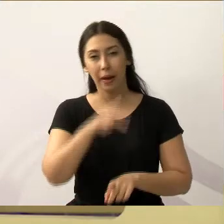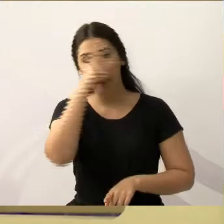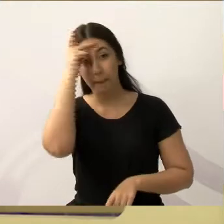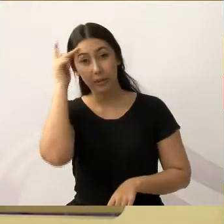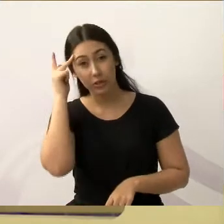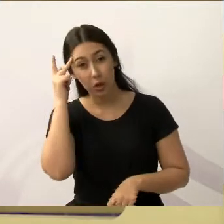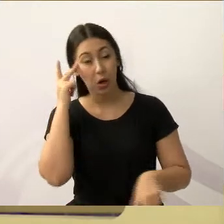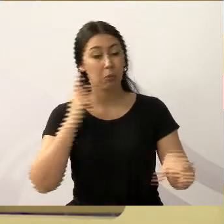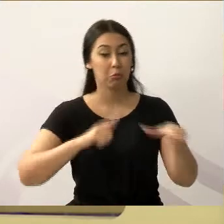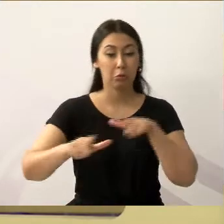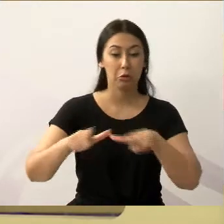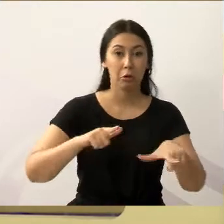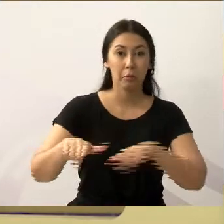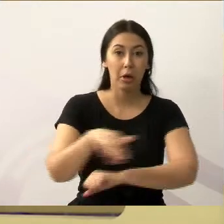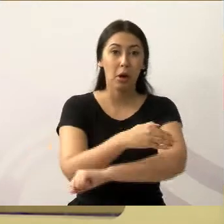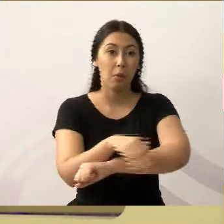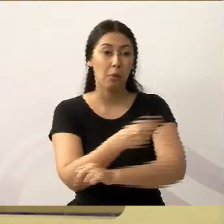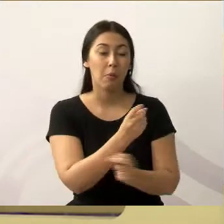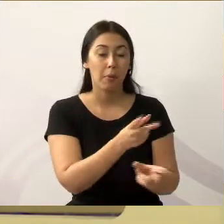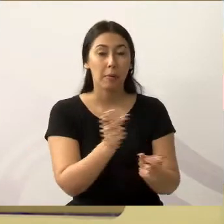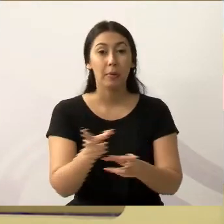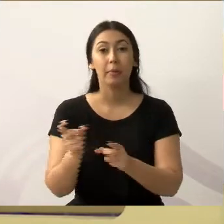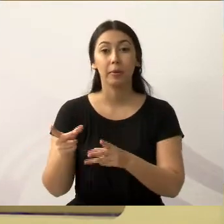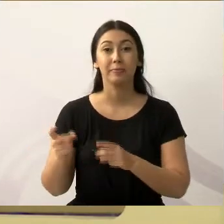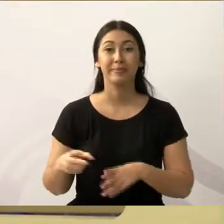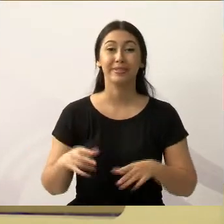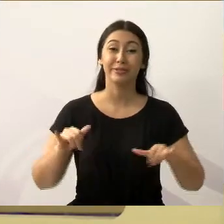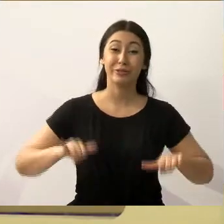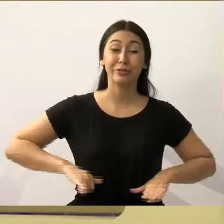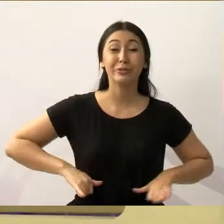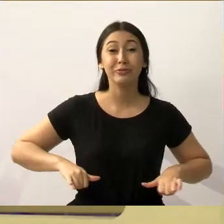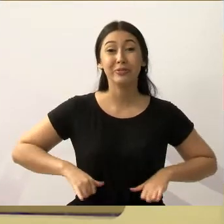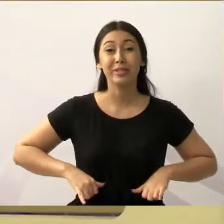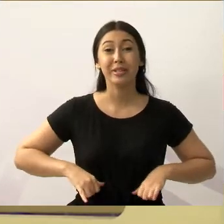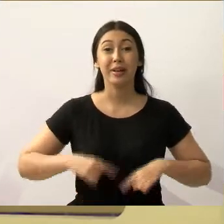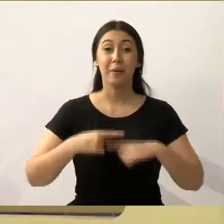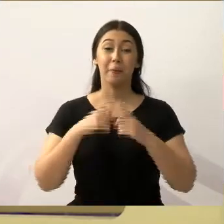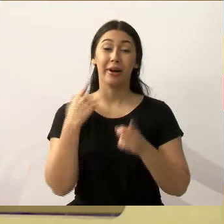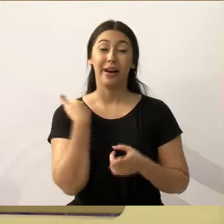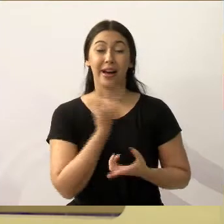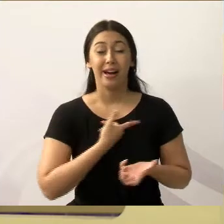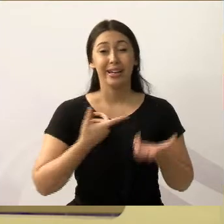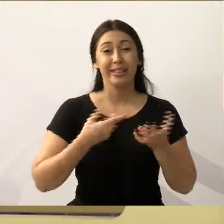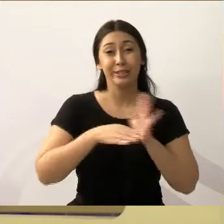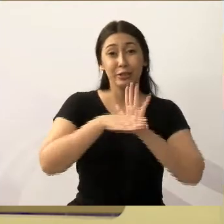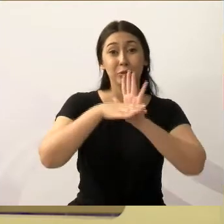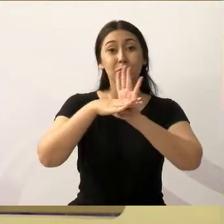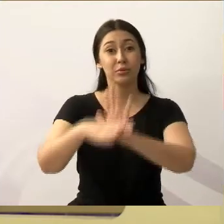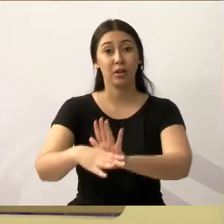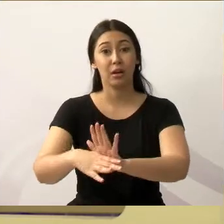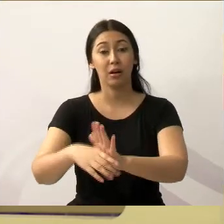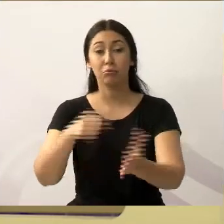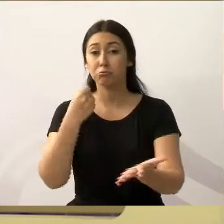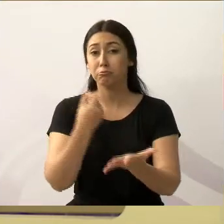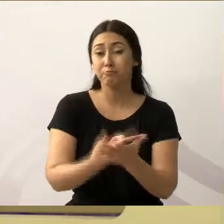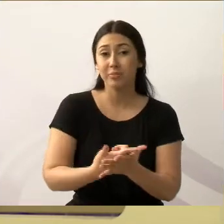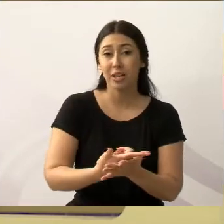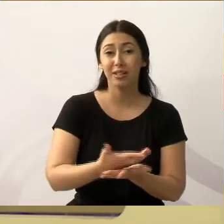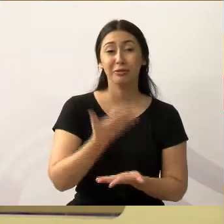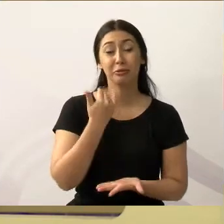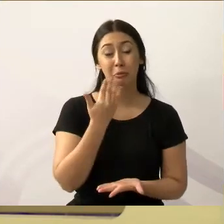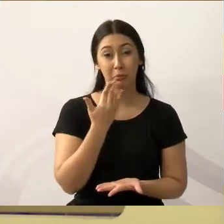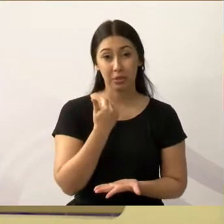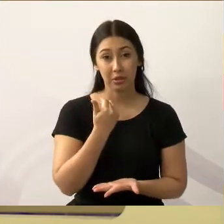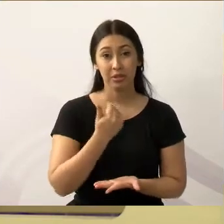ambulante direcionado, que vai sofrer esse impacto, é garantir a condição alimentar, como eu falei, o direito